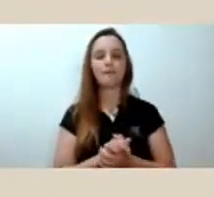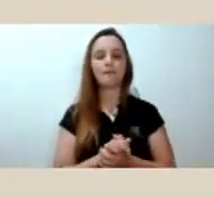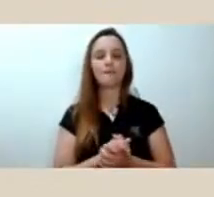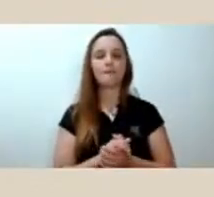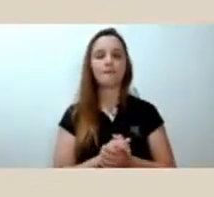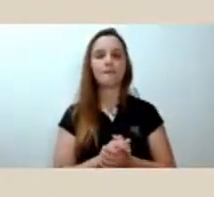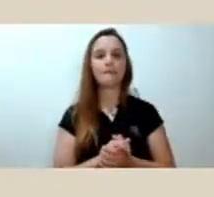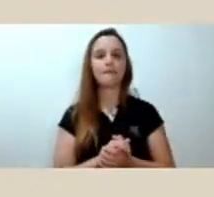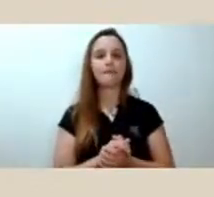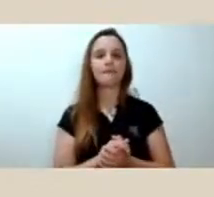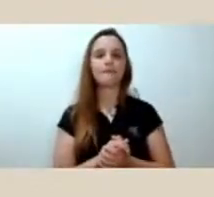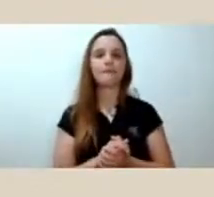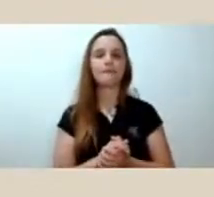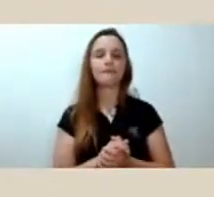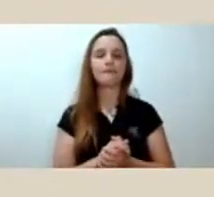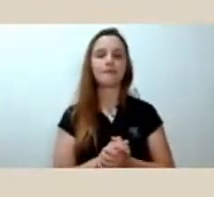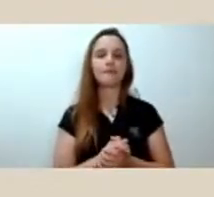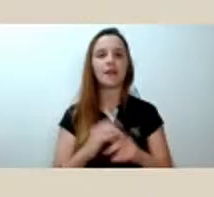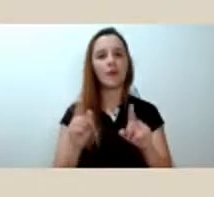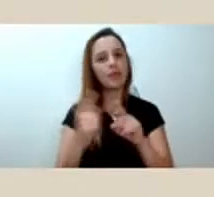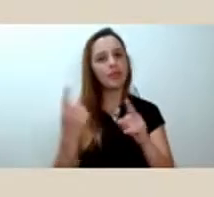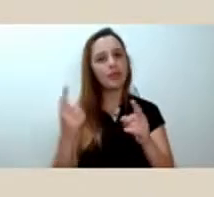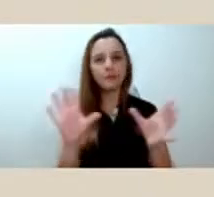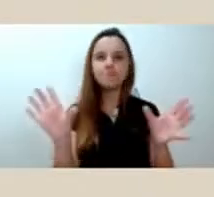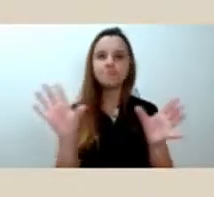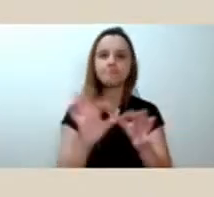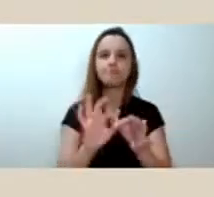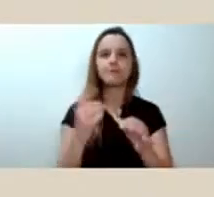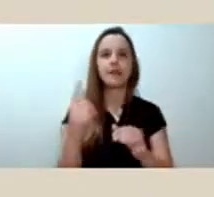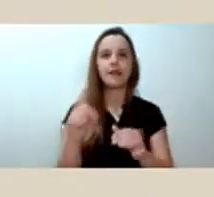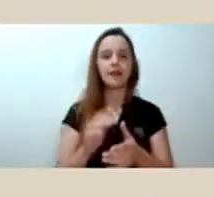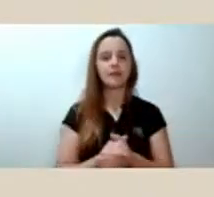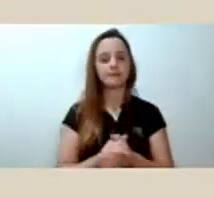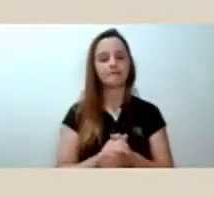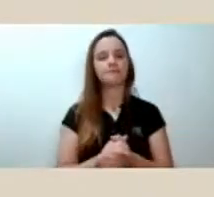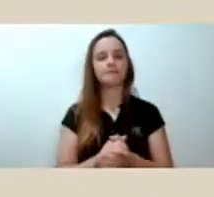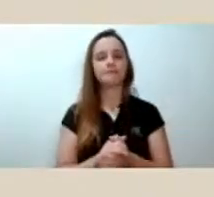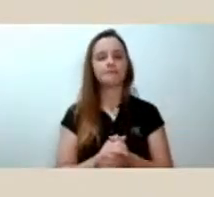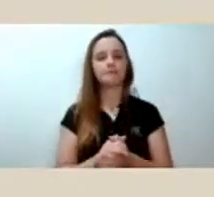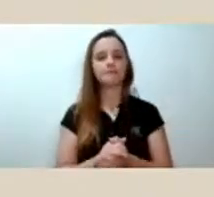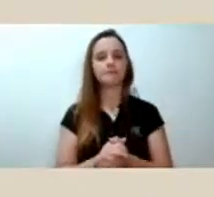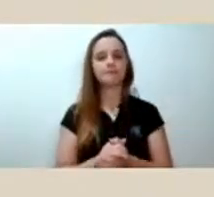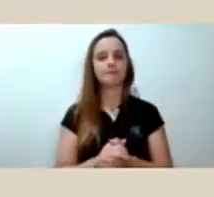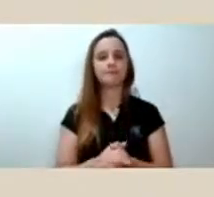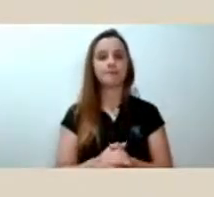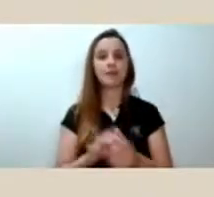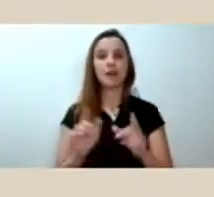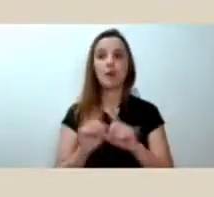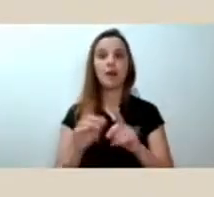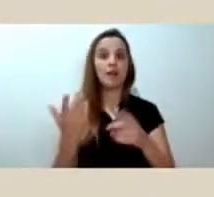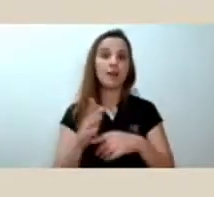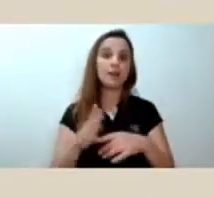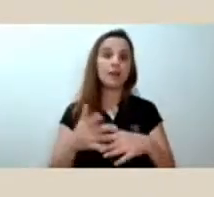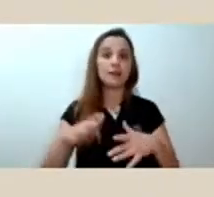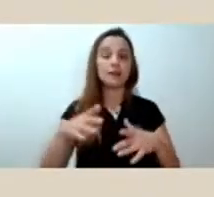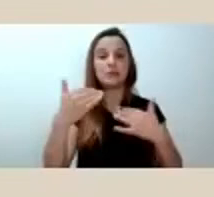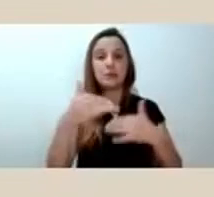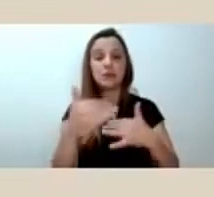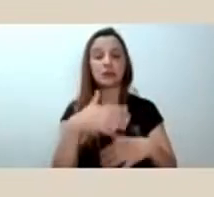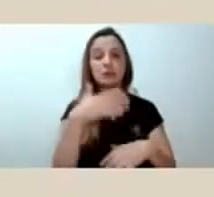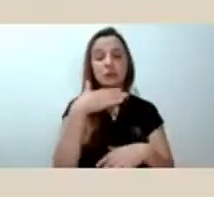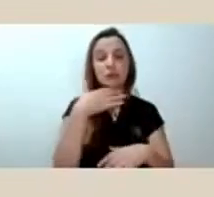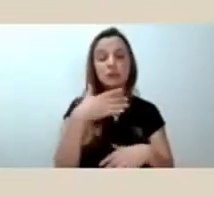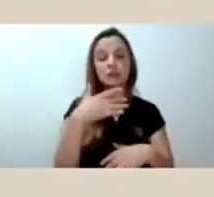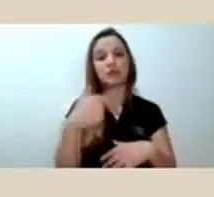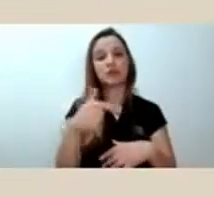faz um cruzamento, não é? Com as questões que estão ligadas a condicionamentos sociais, não é? De So yeah, padrões.